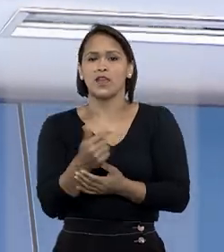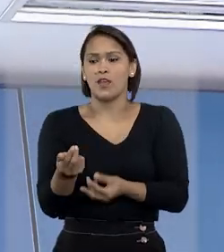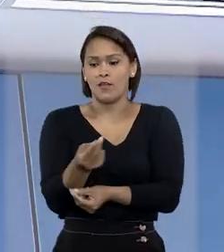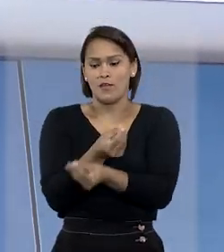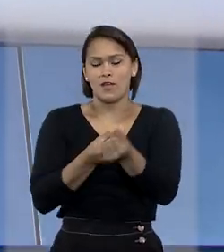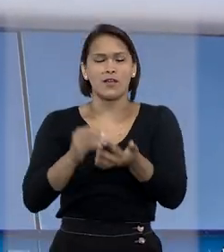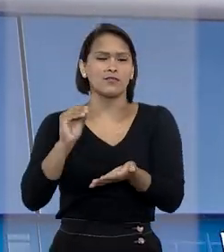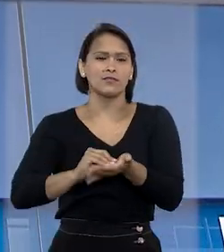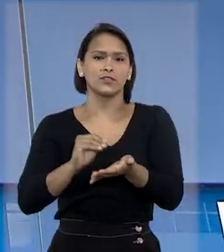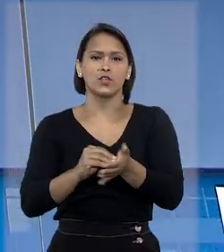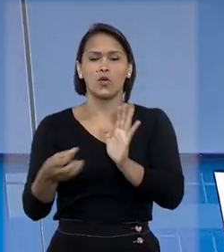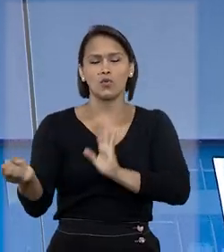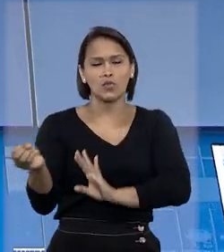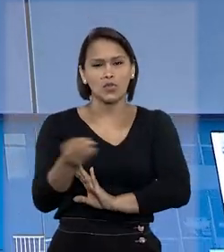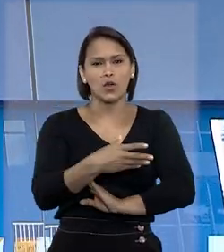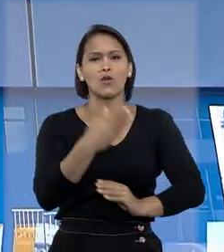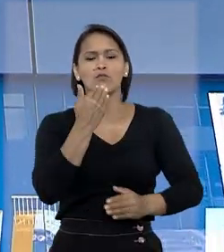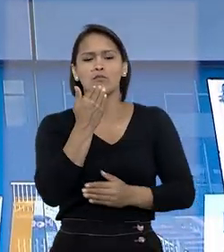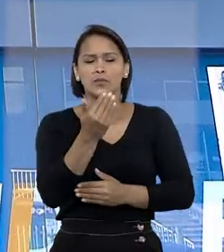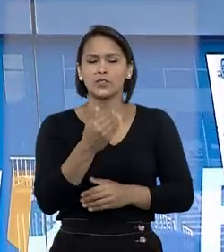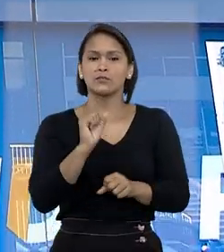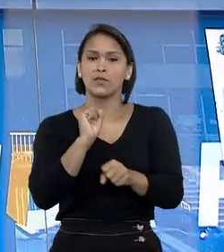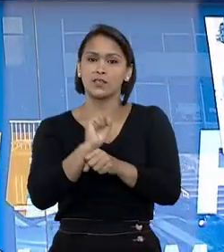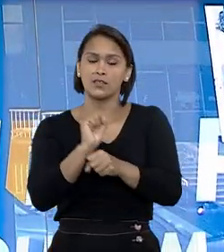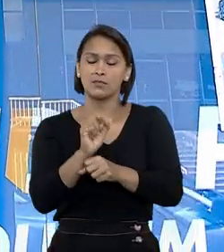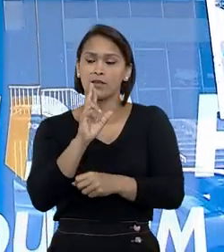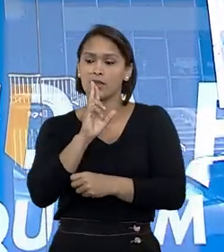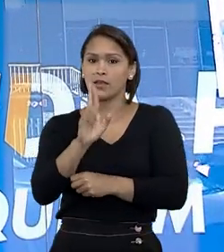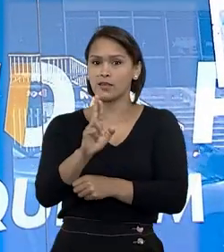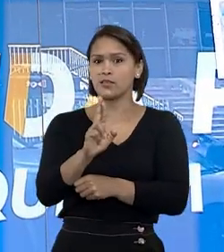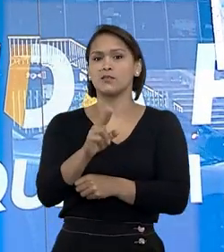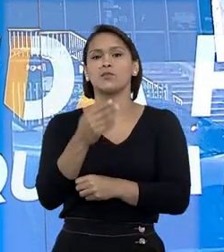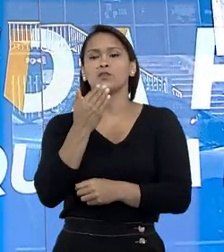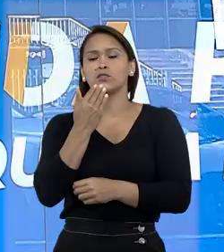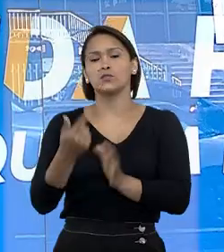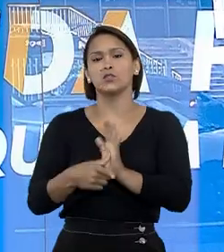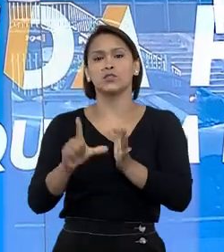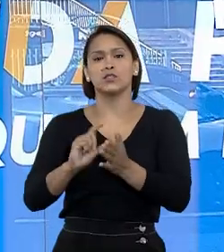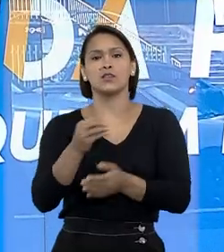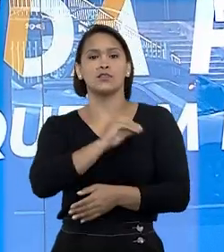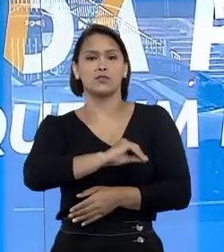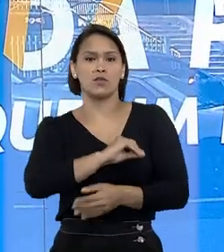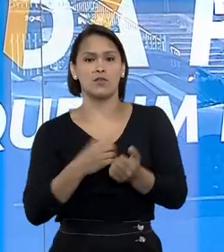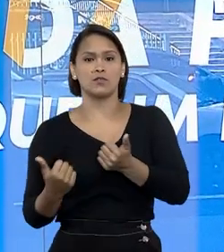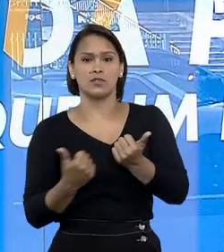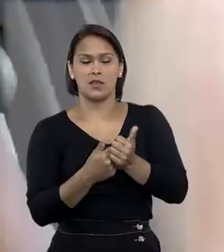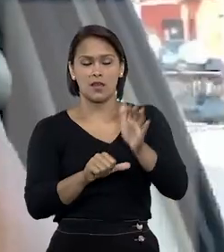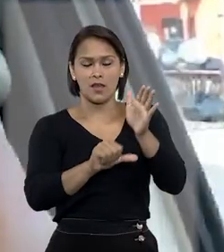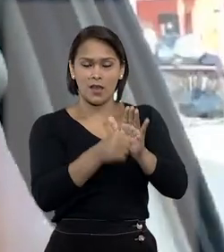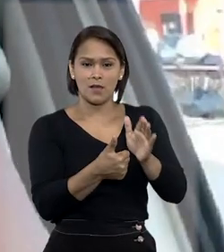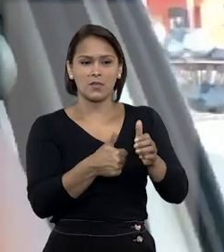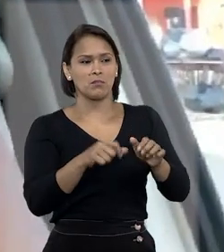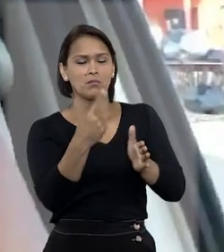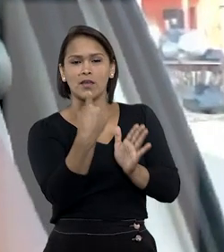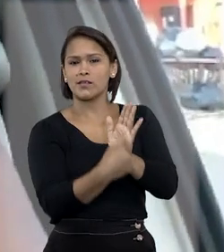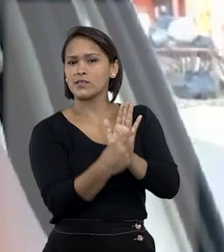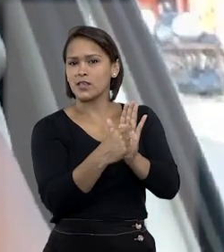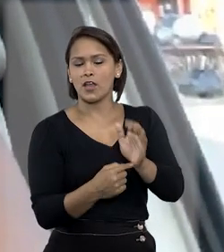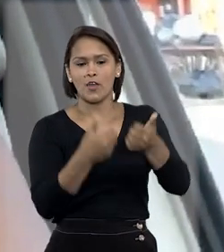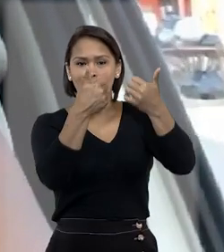sem renda ele protocolou um novo pedido mas ainda Aguarda a resposta da solicitação do auxílio